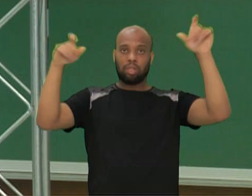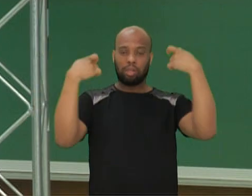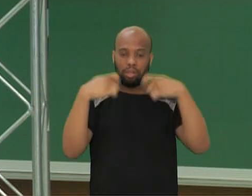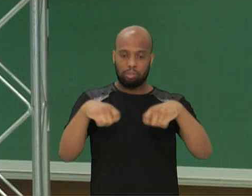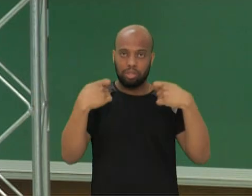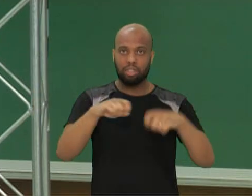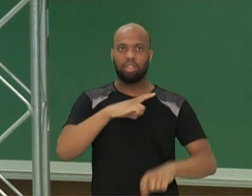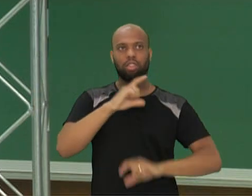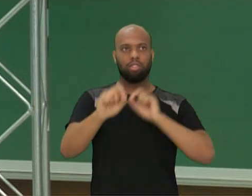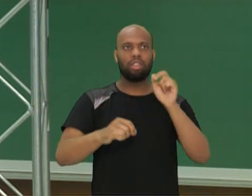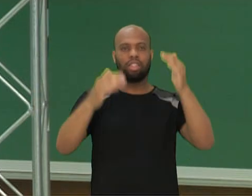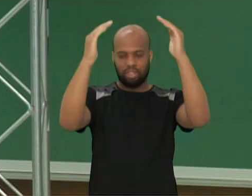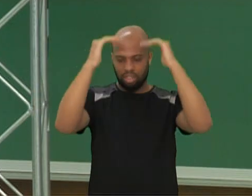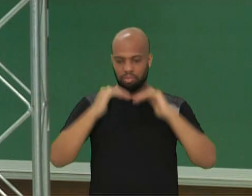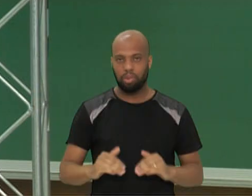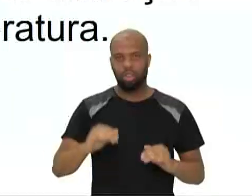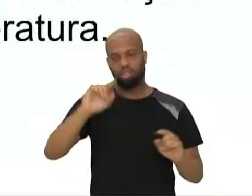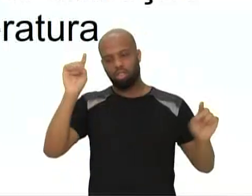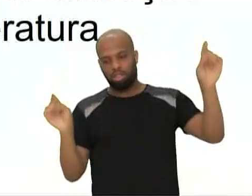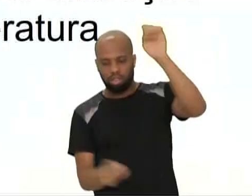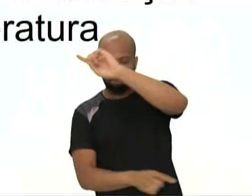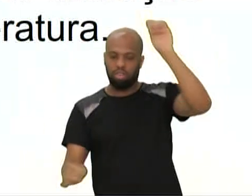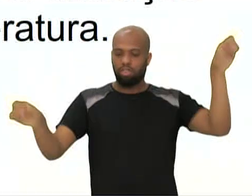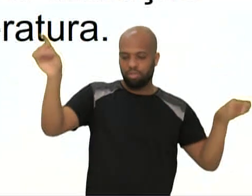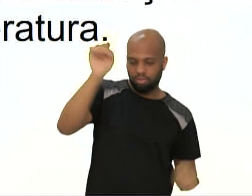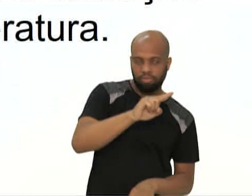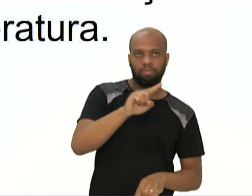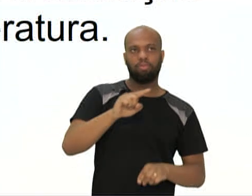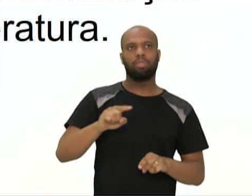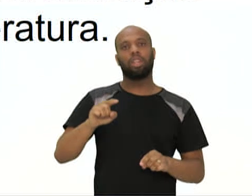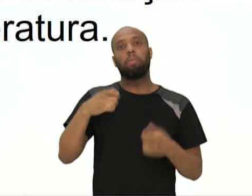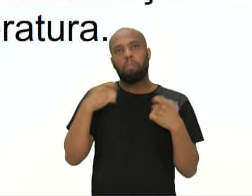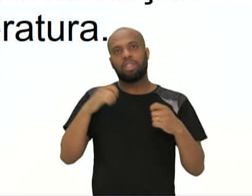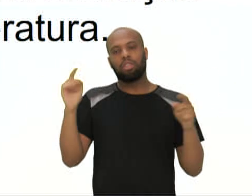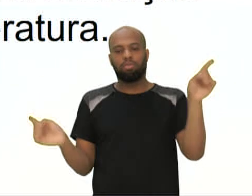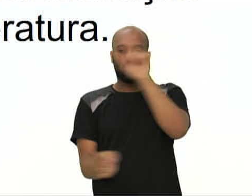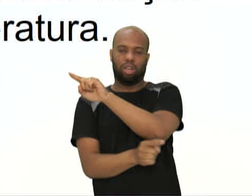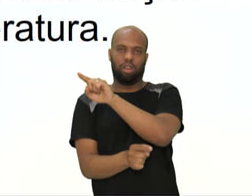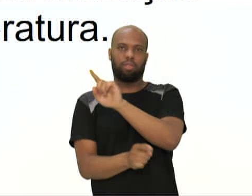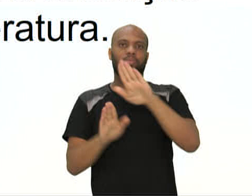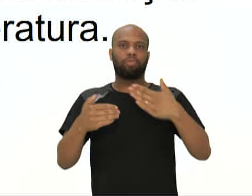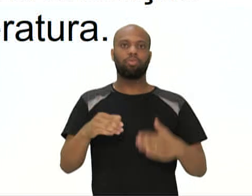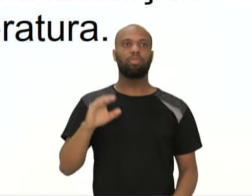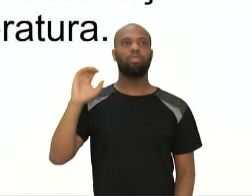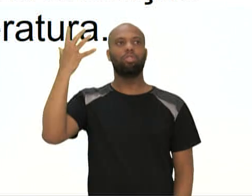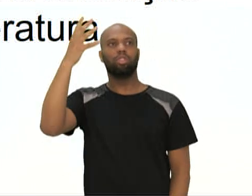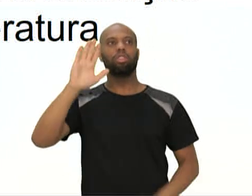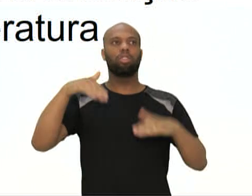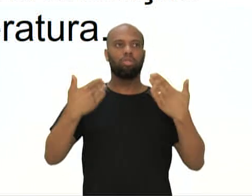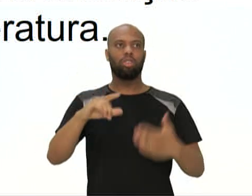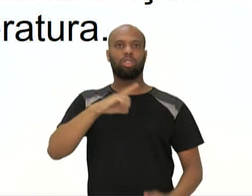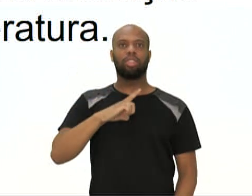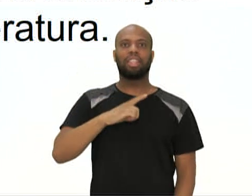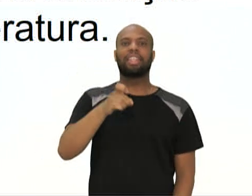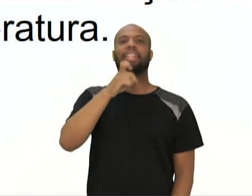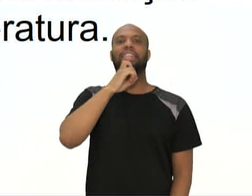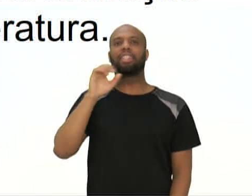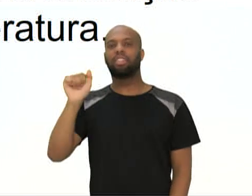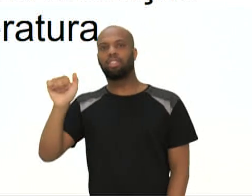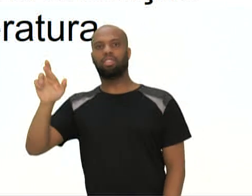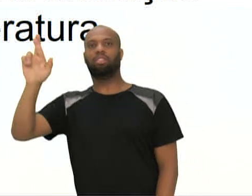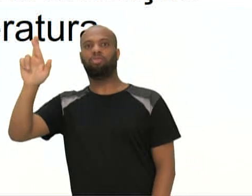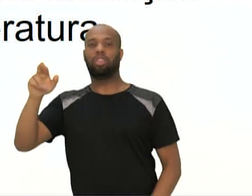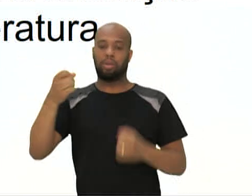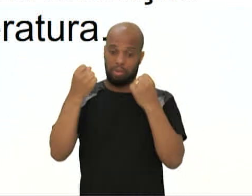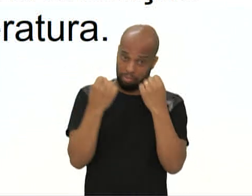ele acaba estando aqui. E, sucessivamente, ao contrário. Ocorre quando o ar frio mais